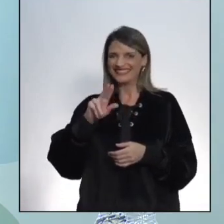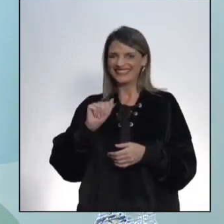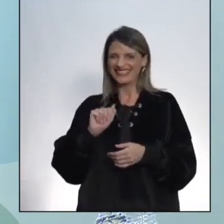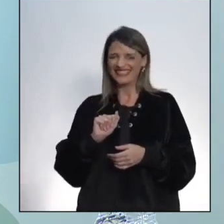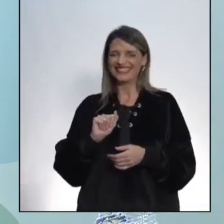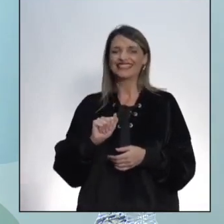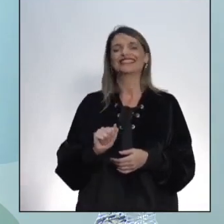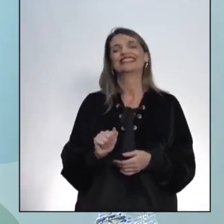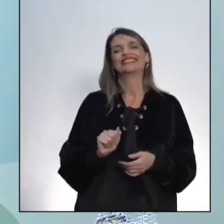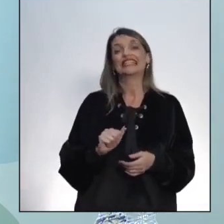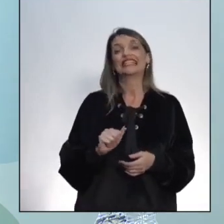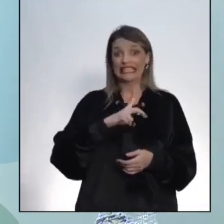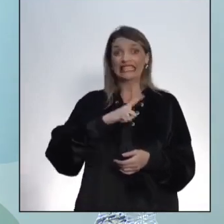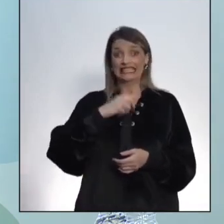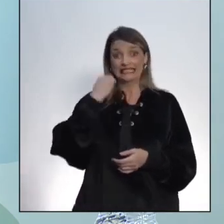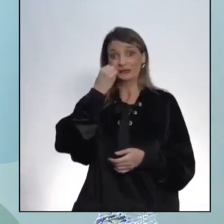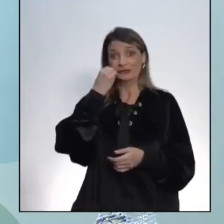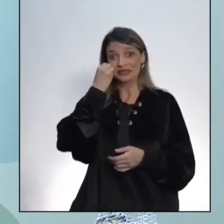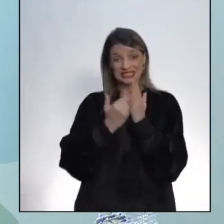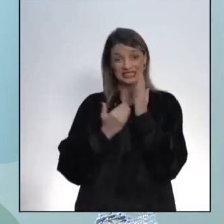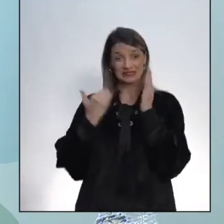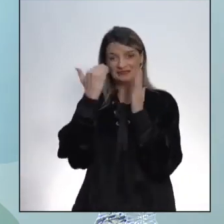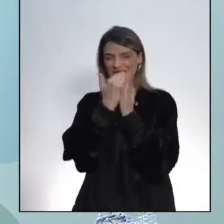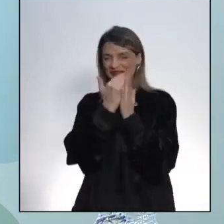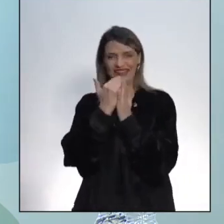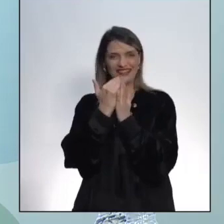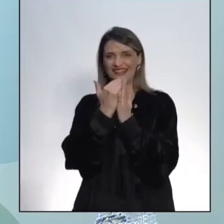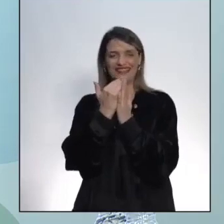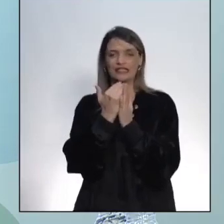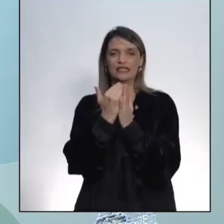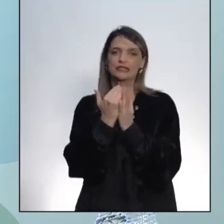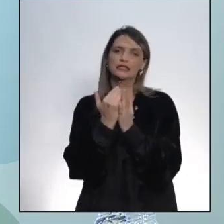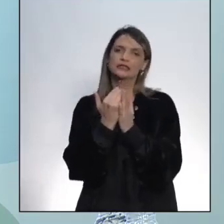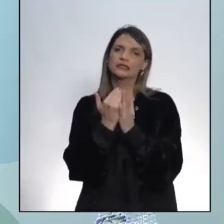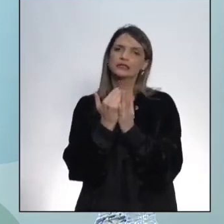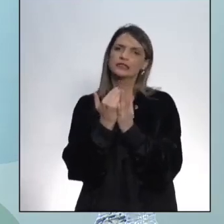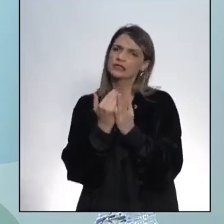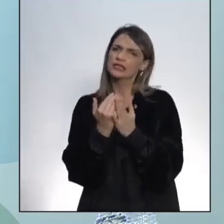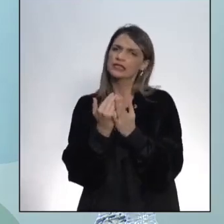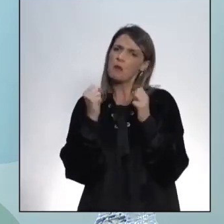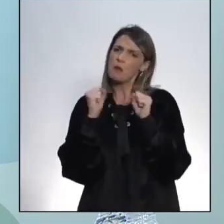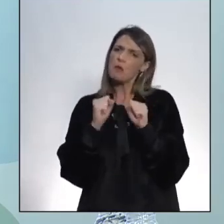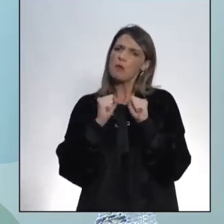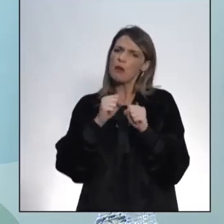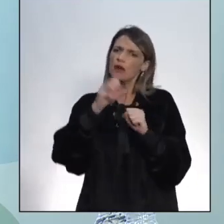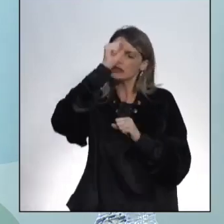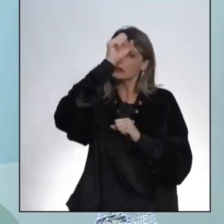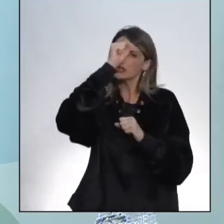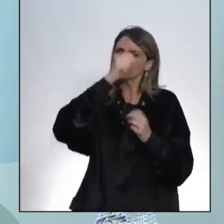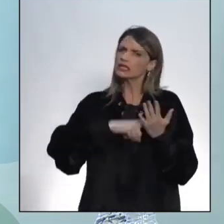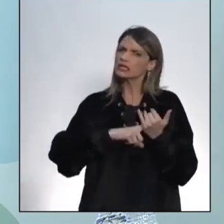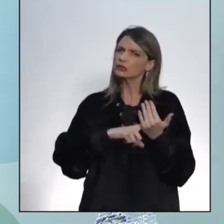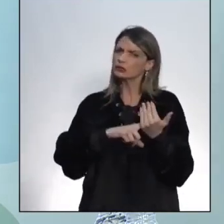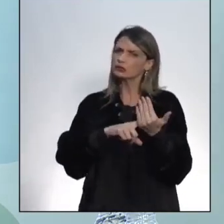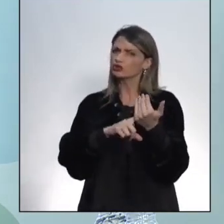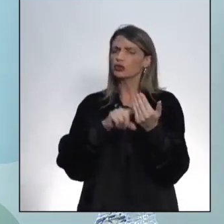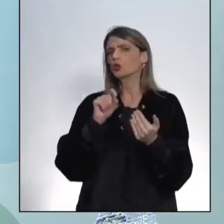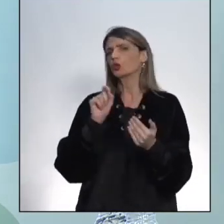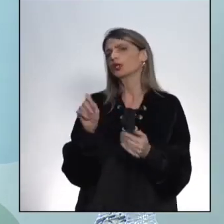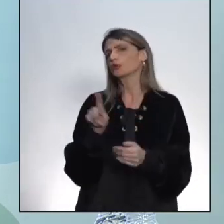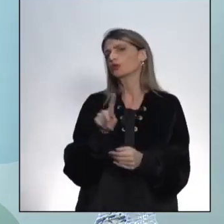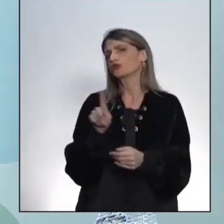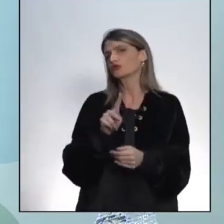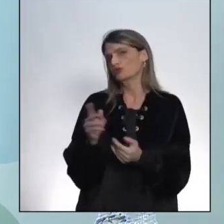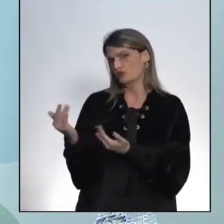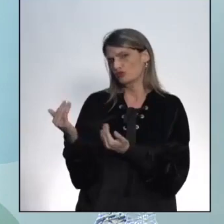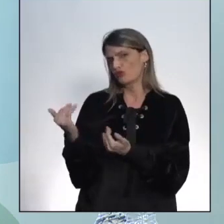acha que professores mais experientes como eu têm as mesmas condições de aprender a usar a tecnologia do que os professores mais